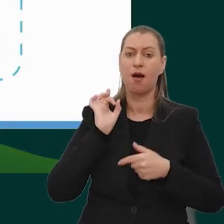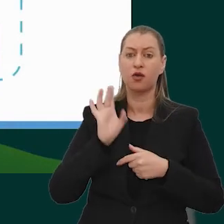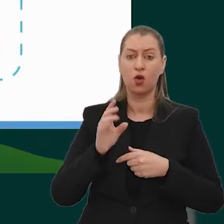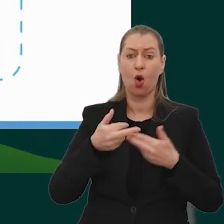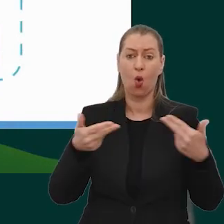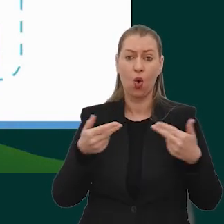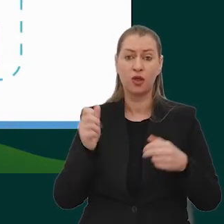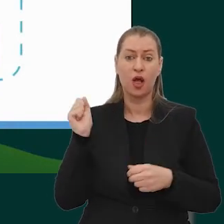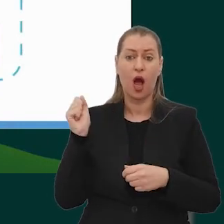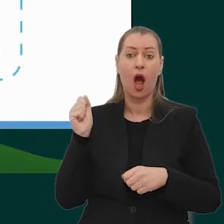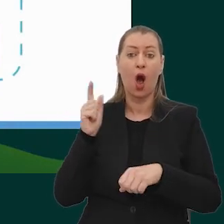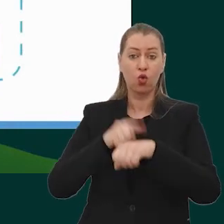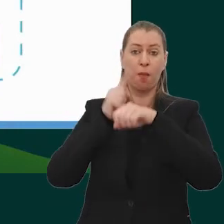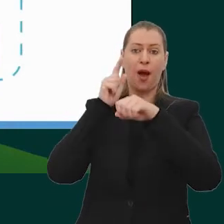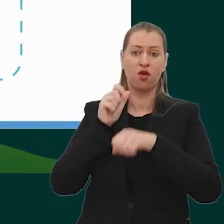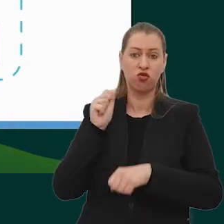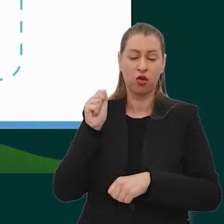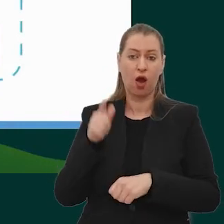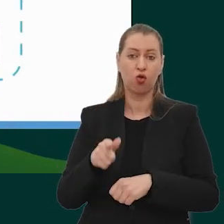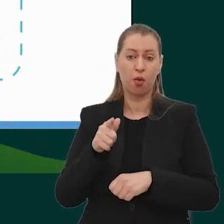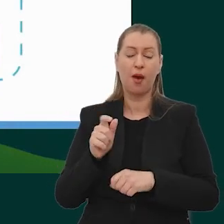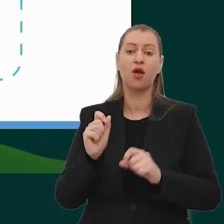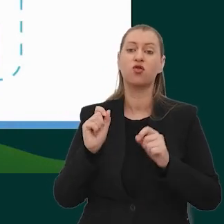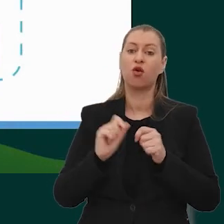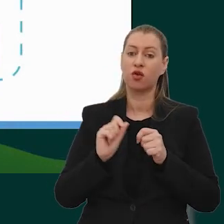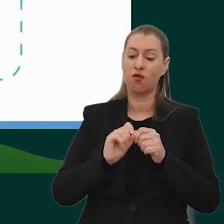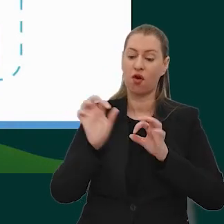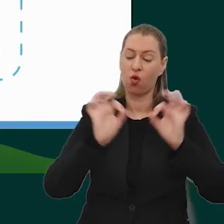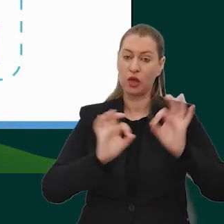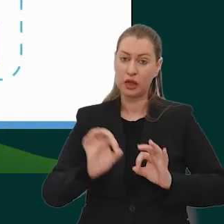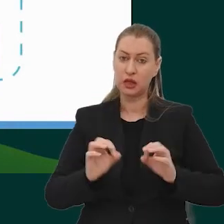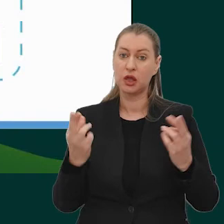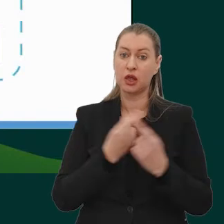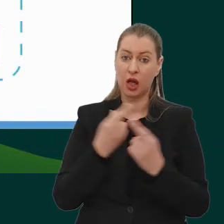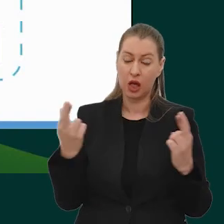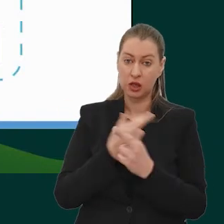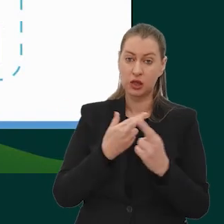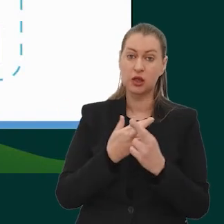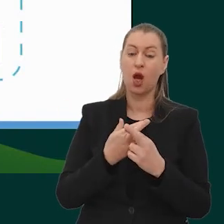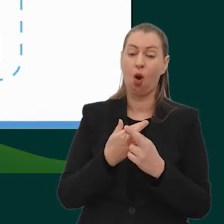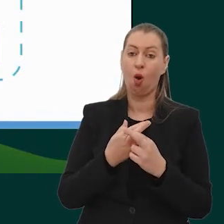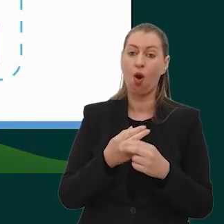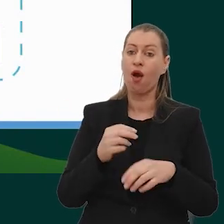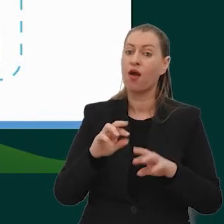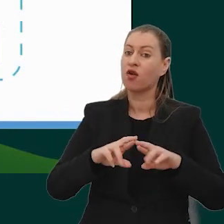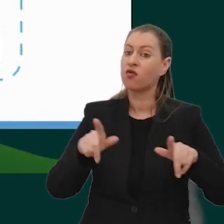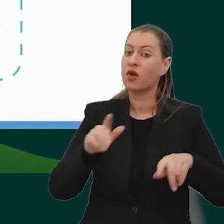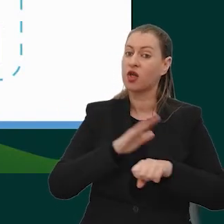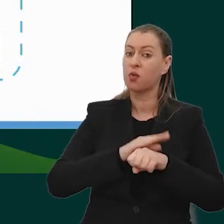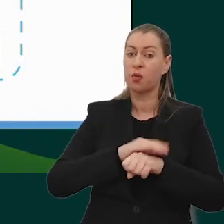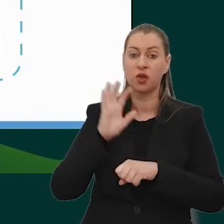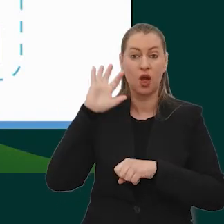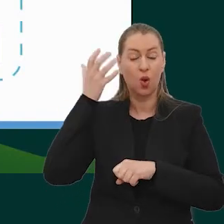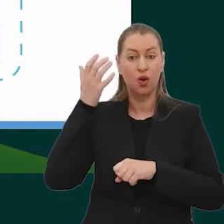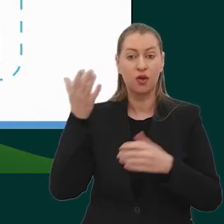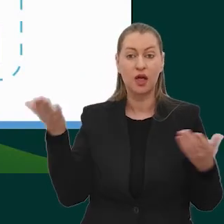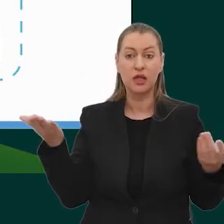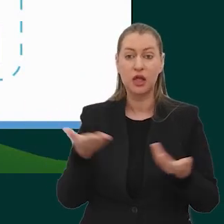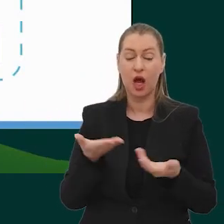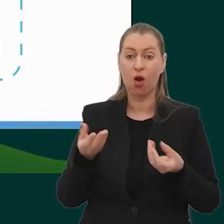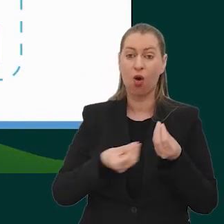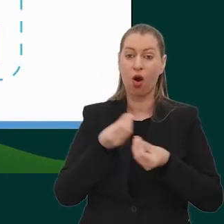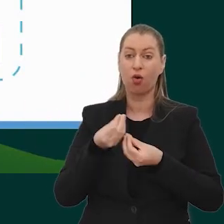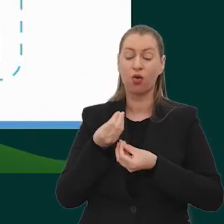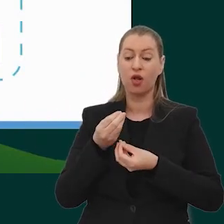coisas automáticas e vai mapeando essas relações em diferentes momentos que elas acontecem. Quando ela voltar a acontecer